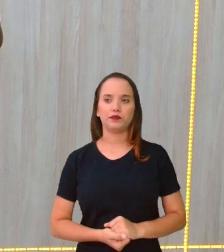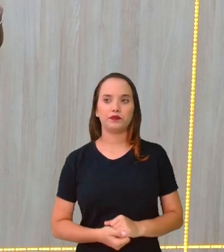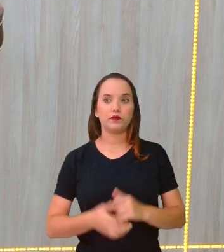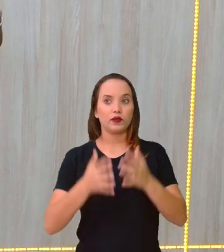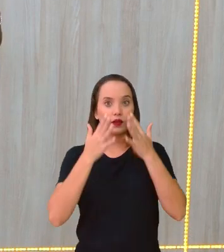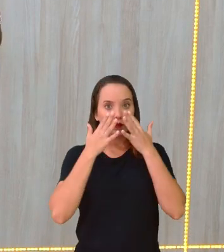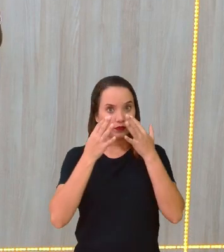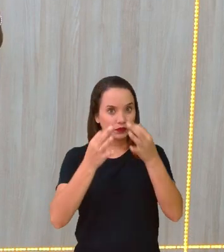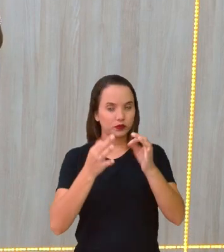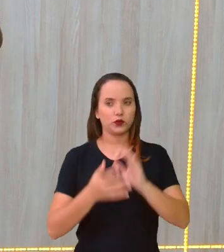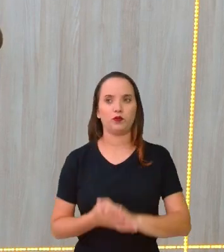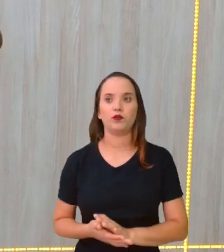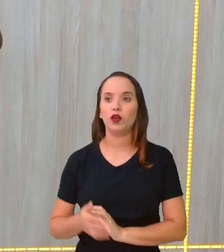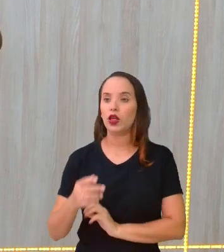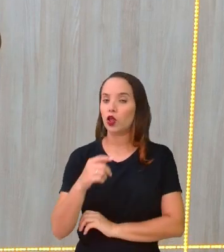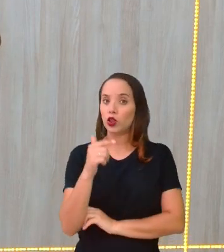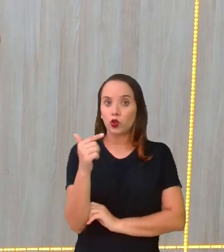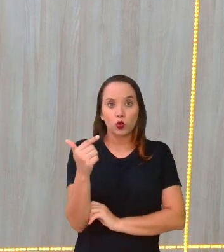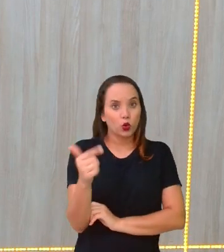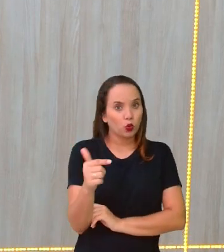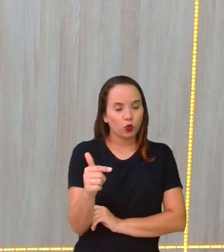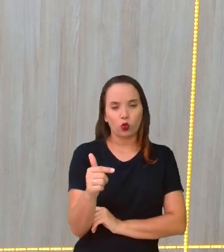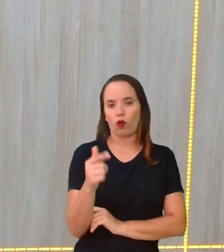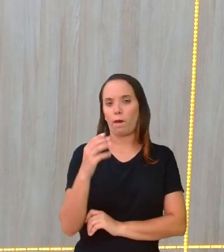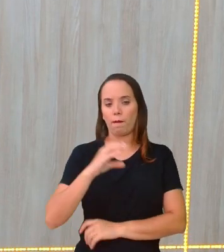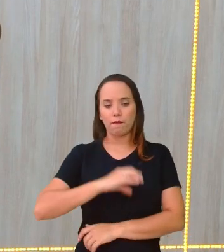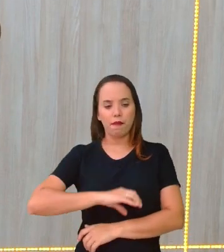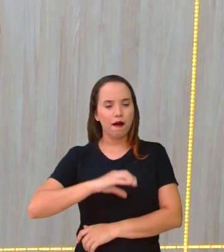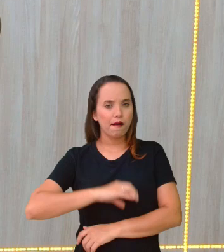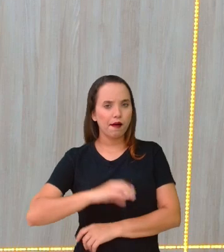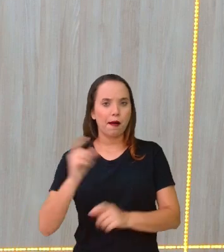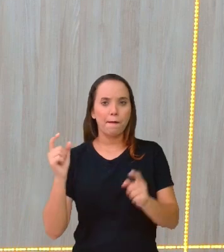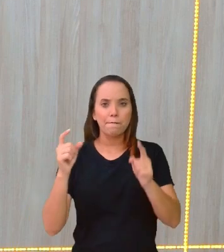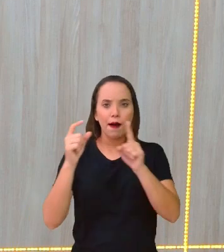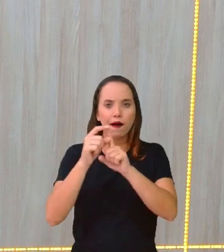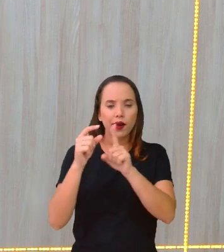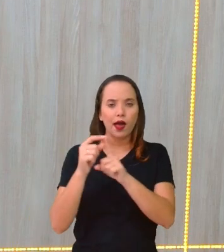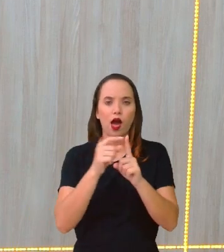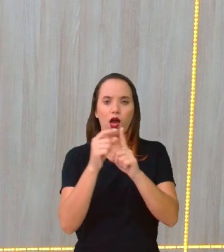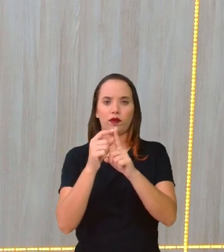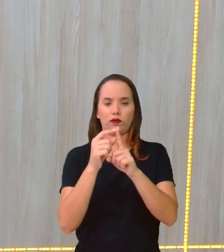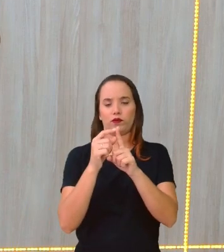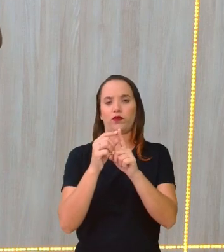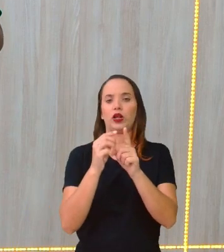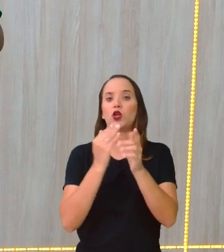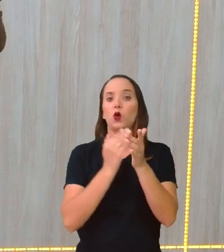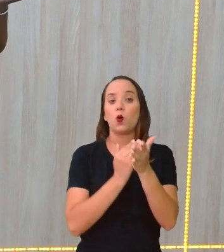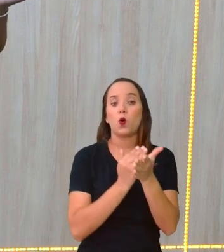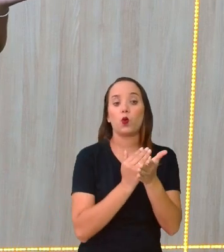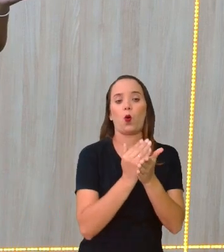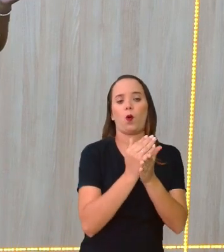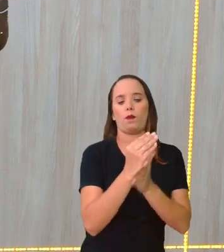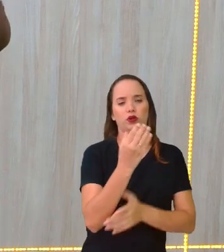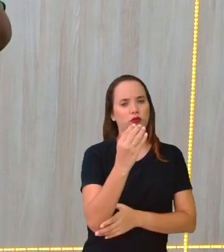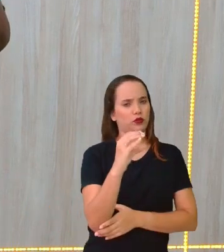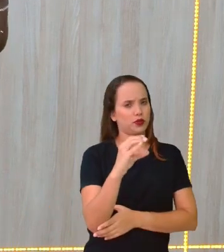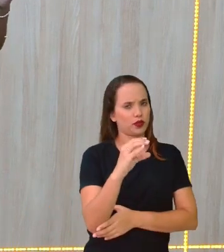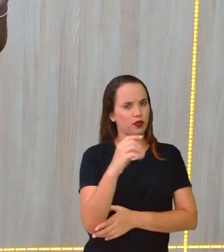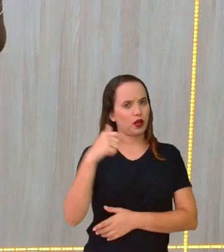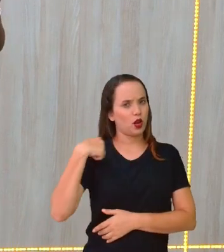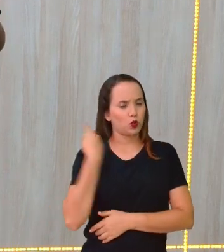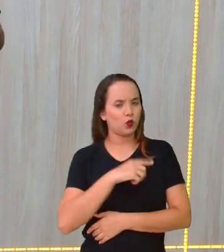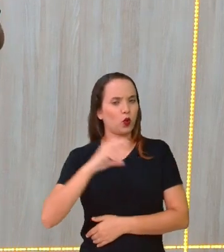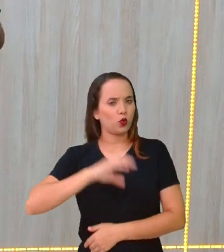liga, nenhuma palavra da língua portuguesa começa com C cedilha. Não começa.